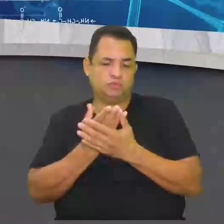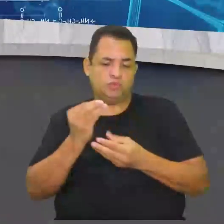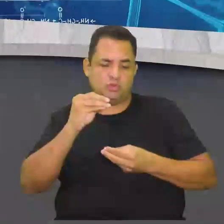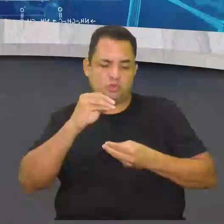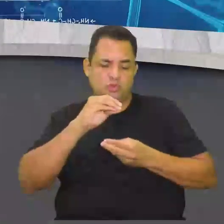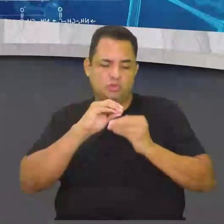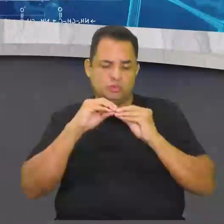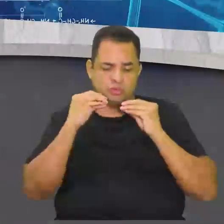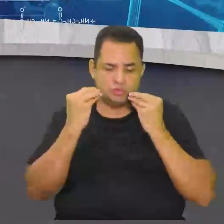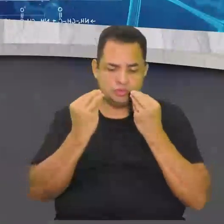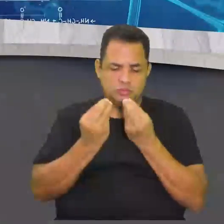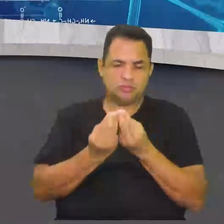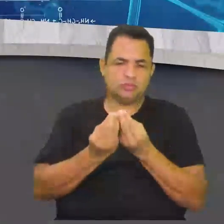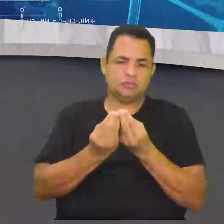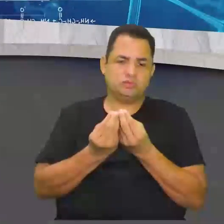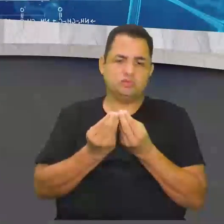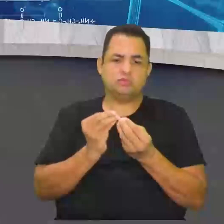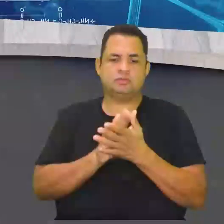estuda